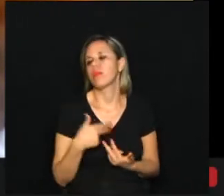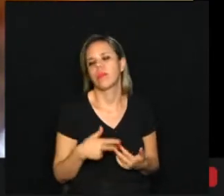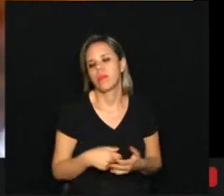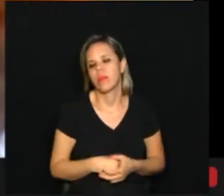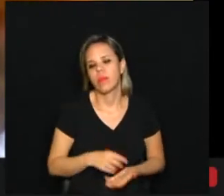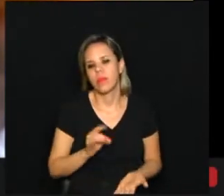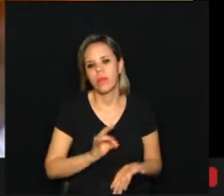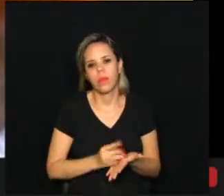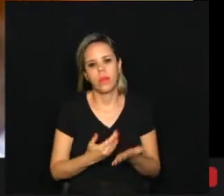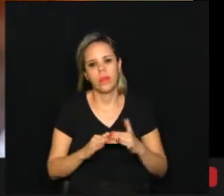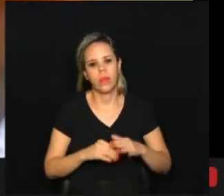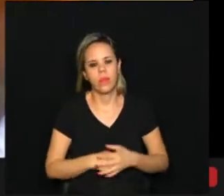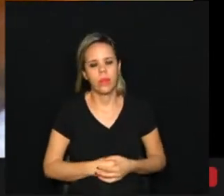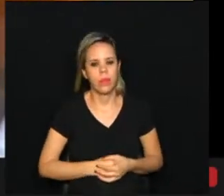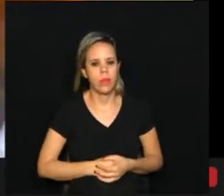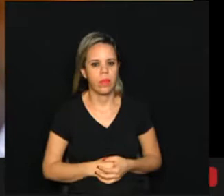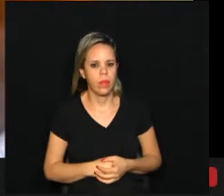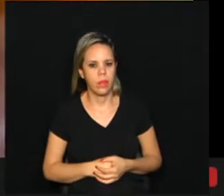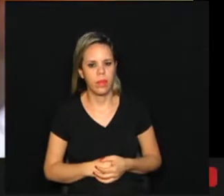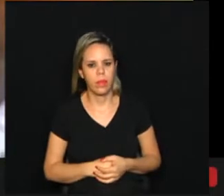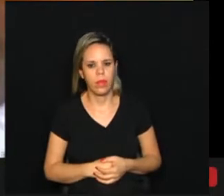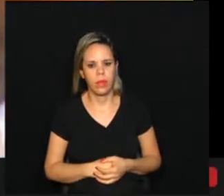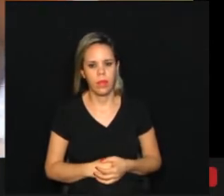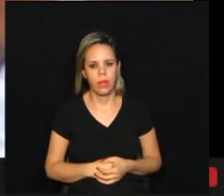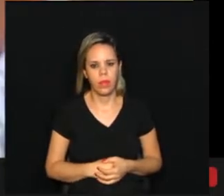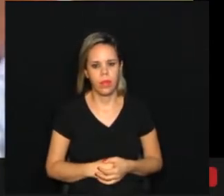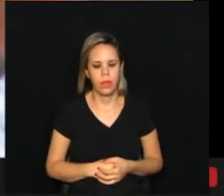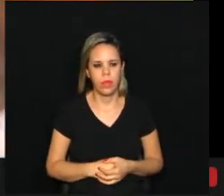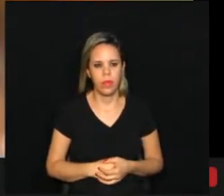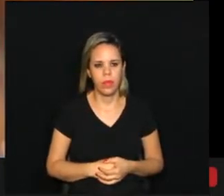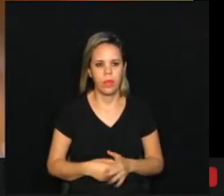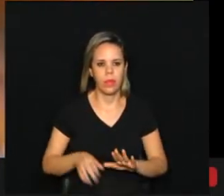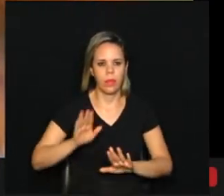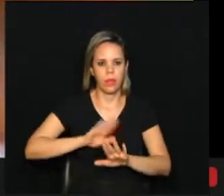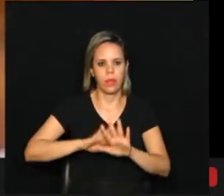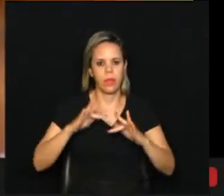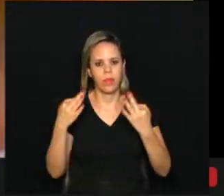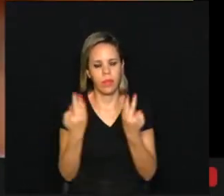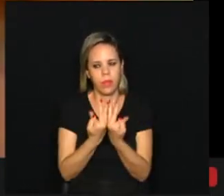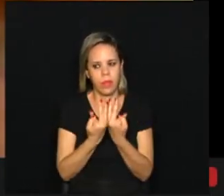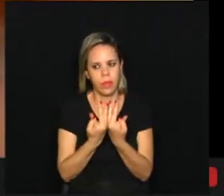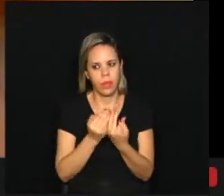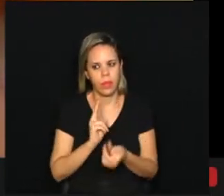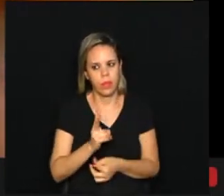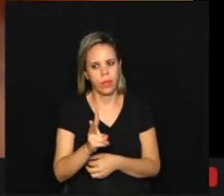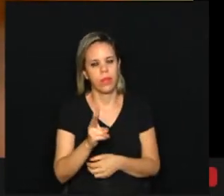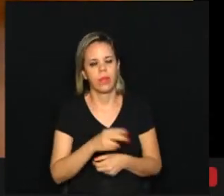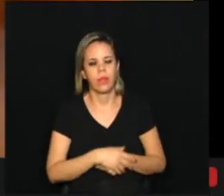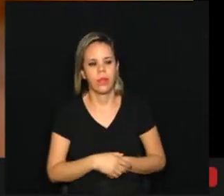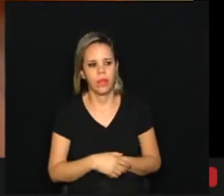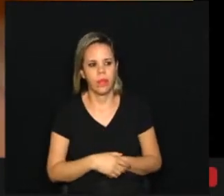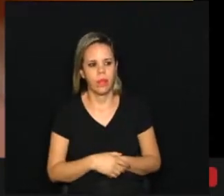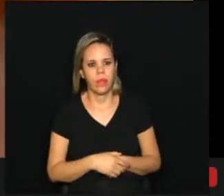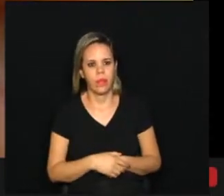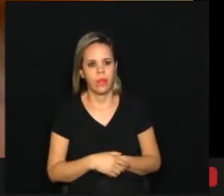sincera da escola, né? Por trás da família, eles continuaram